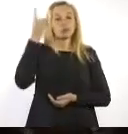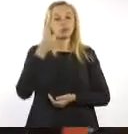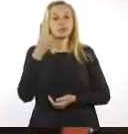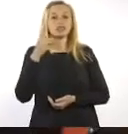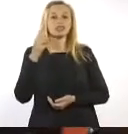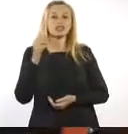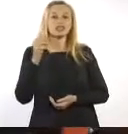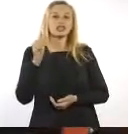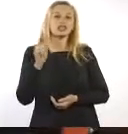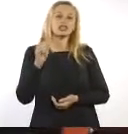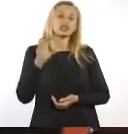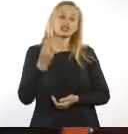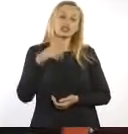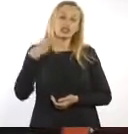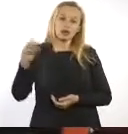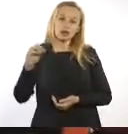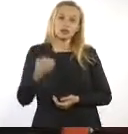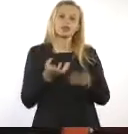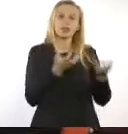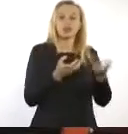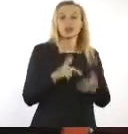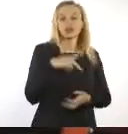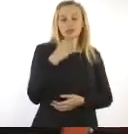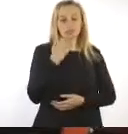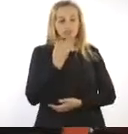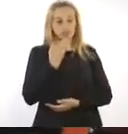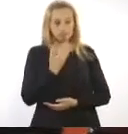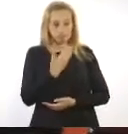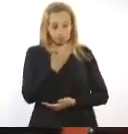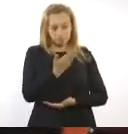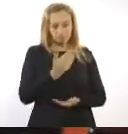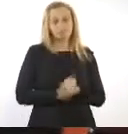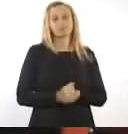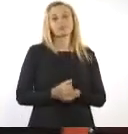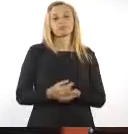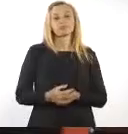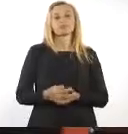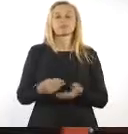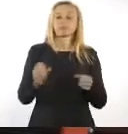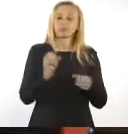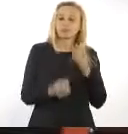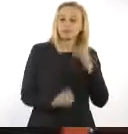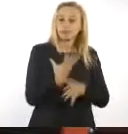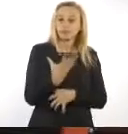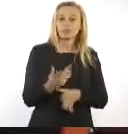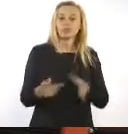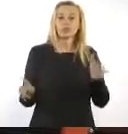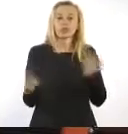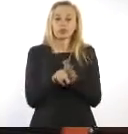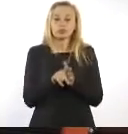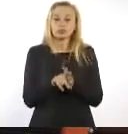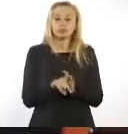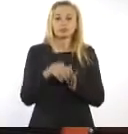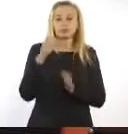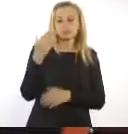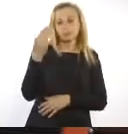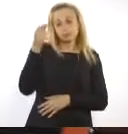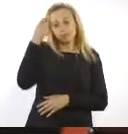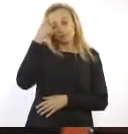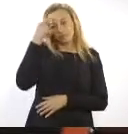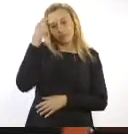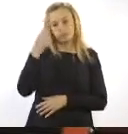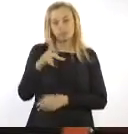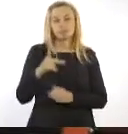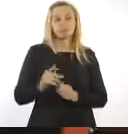Senhor presidente, eu, na verdade, quero me dirigir a Vossa Excelência como coautor do projeto, na tentativa de sensibilizar a Vossa Excelência aqui na linha